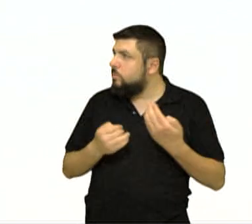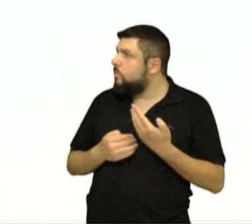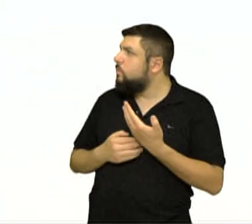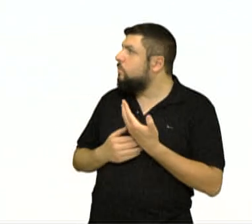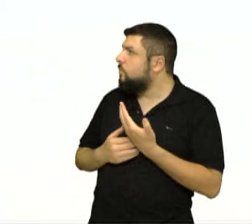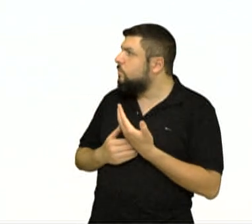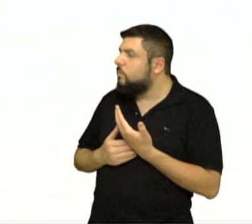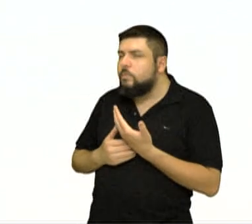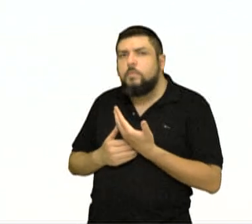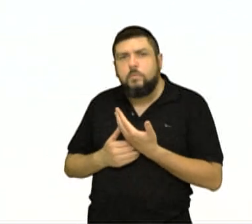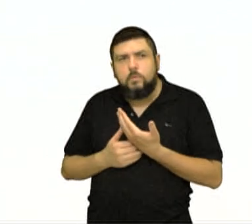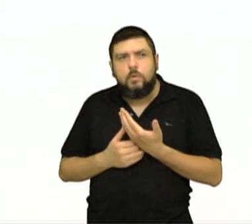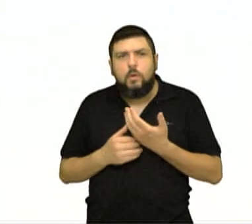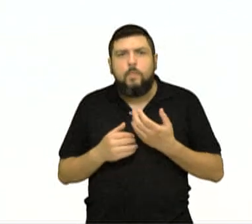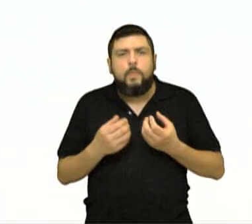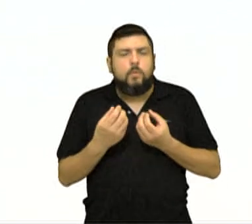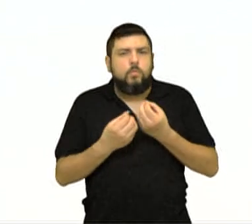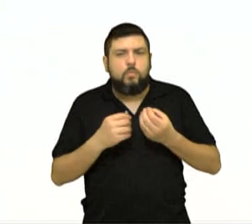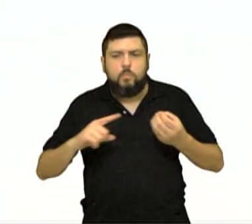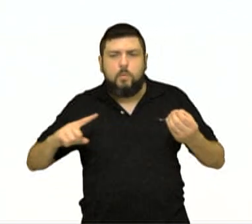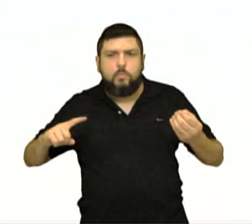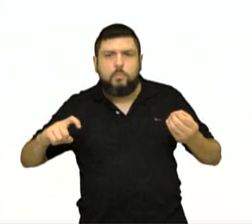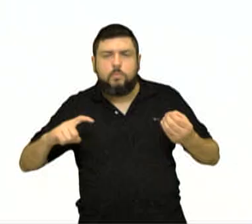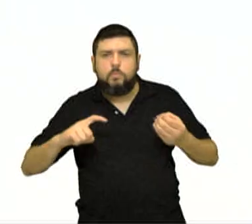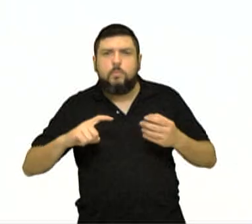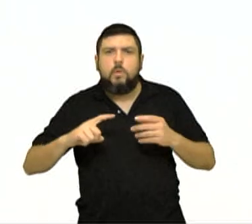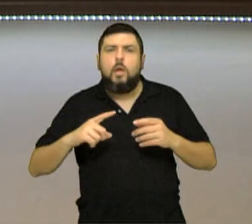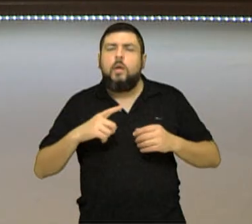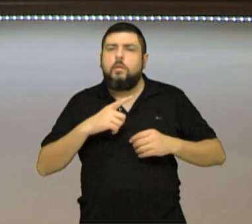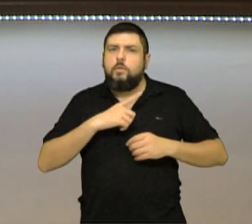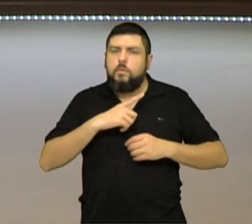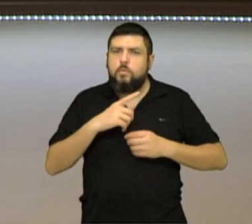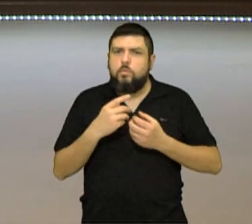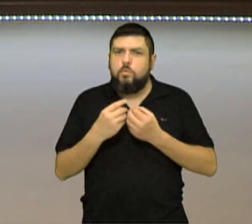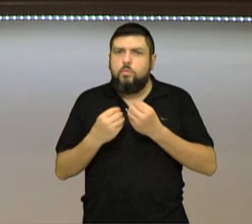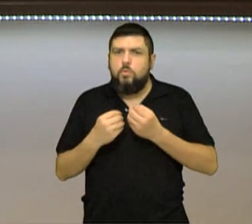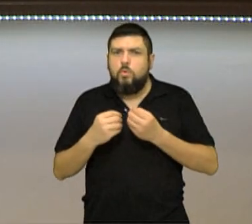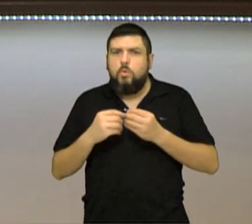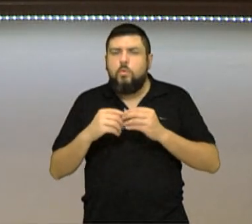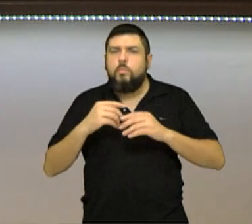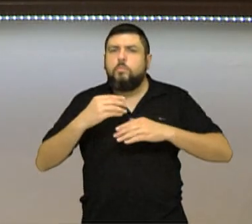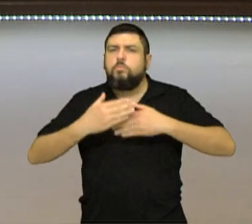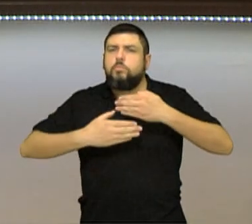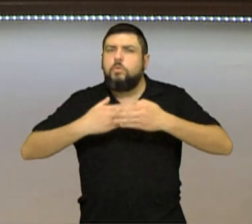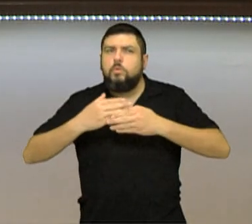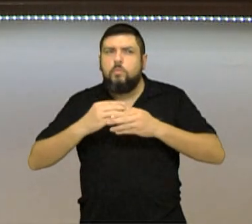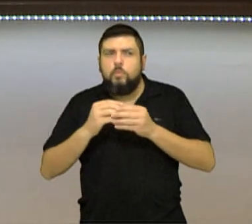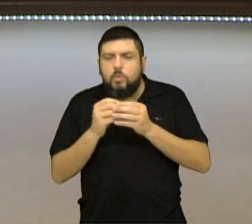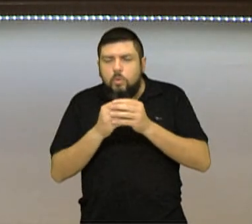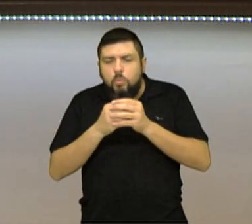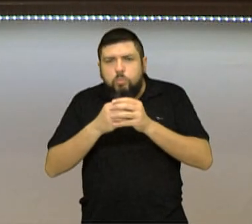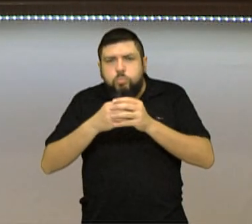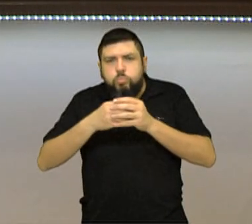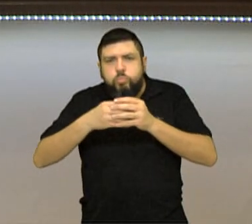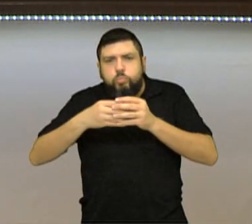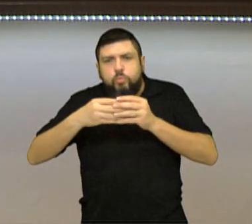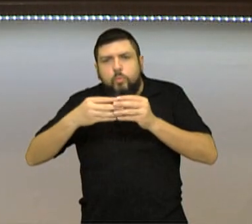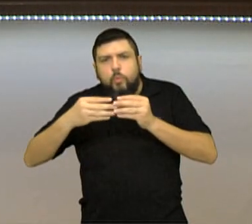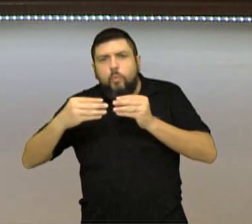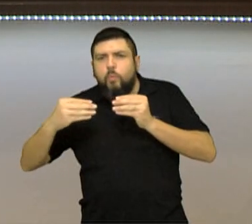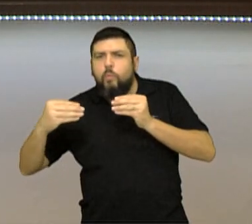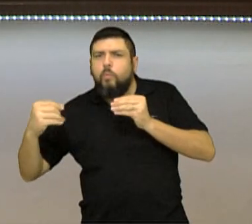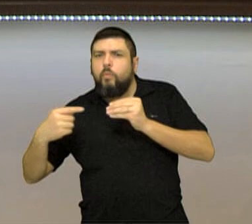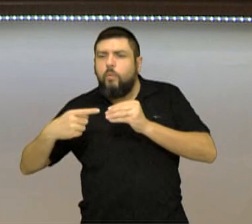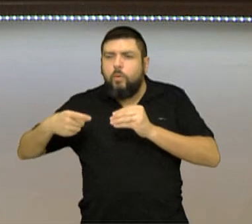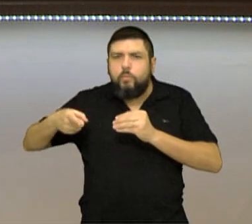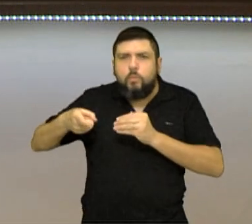espermatogênese, produção dos espermatozoides, existe um processo que esse espermatozoide vai ganhar cauda no final, né? Ou seja, o flagelo, e a